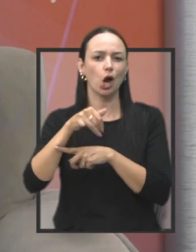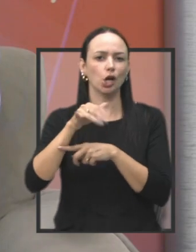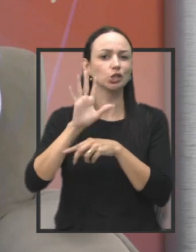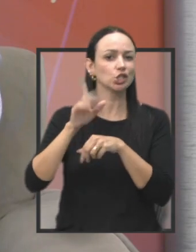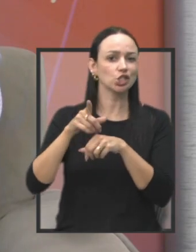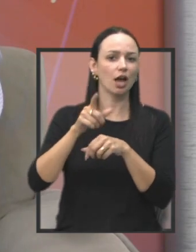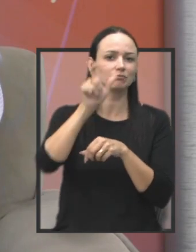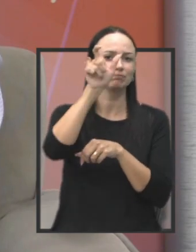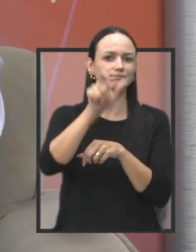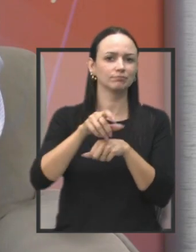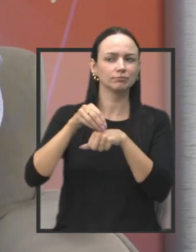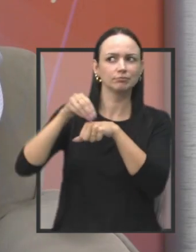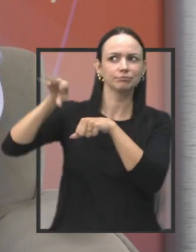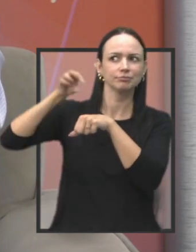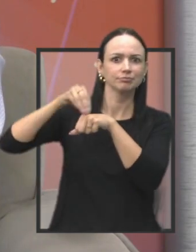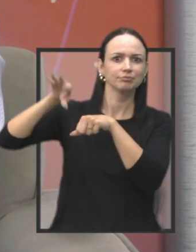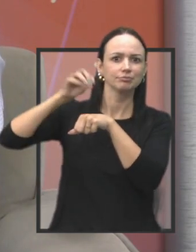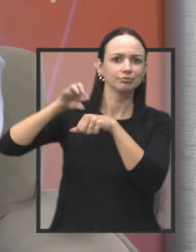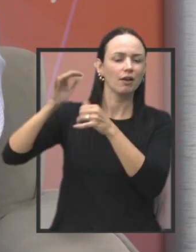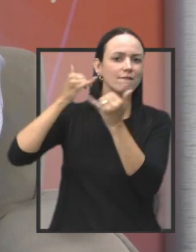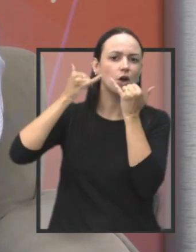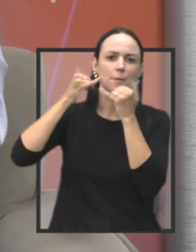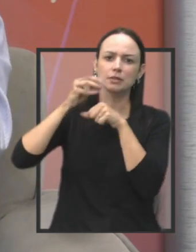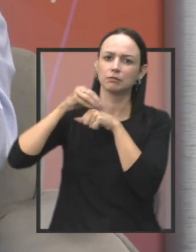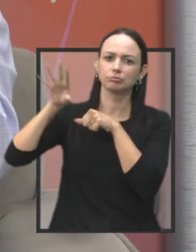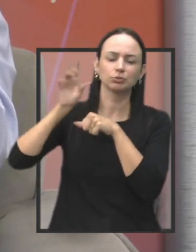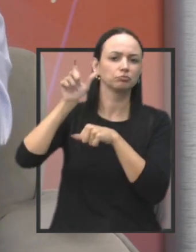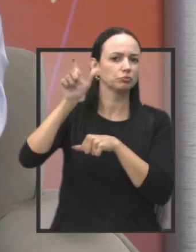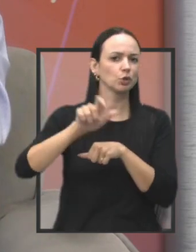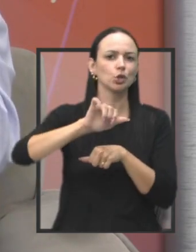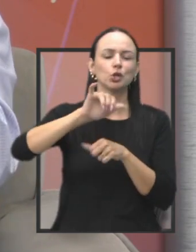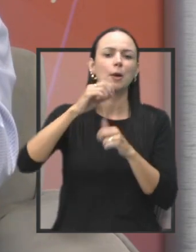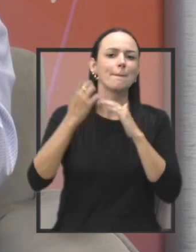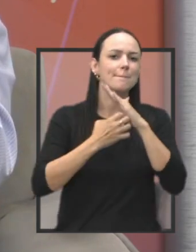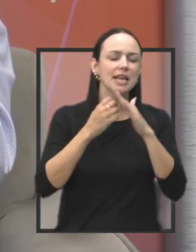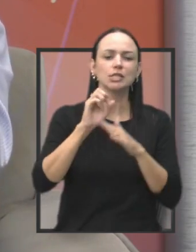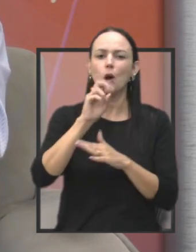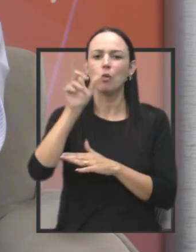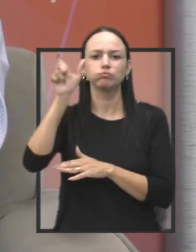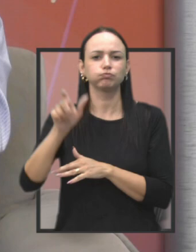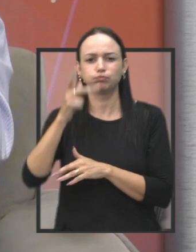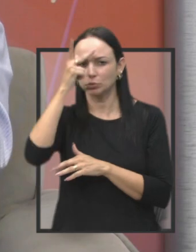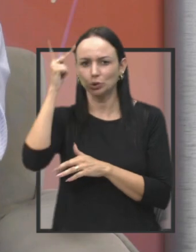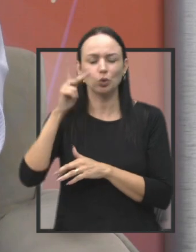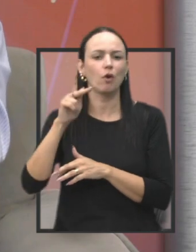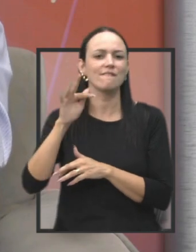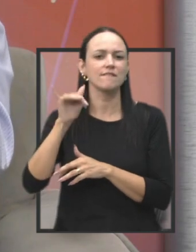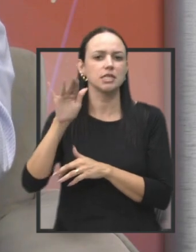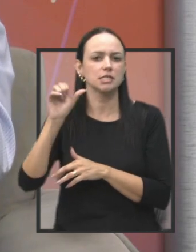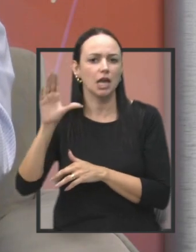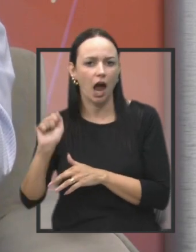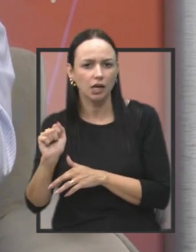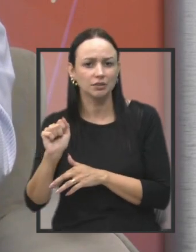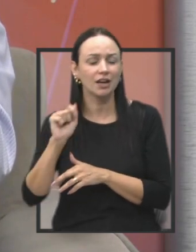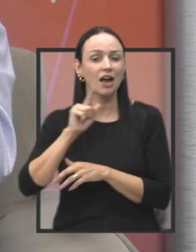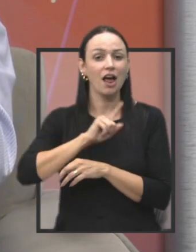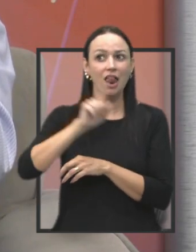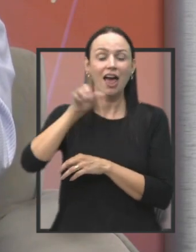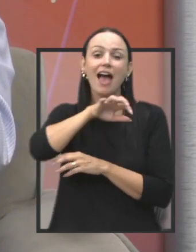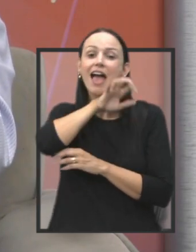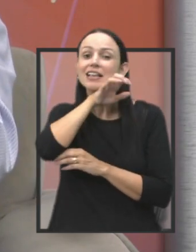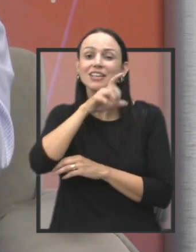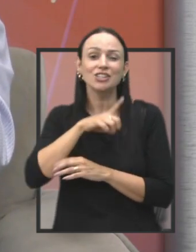dos contribuintes, seja ele jurídica ou seja física. Então, essas informações a Receita tem já